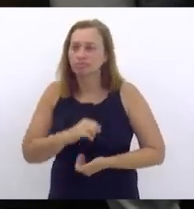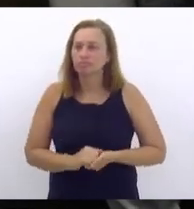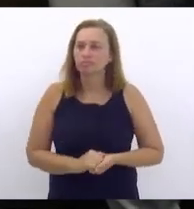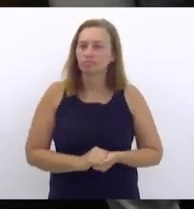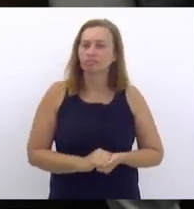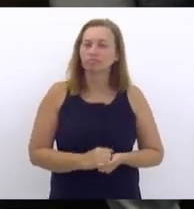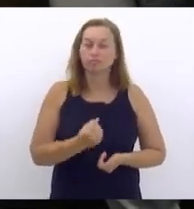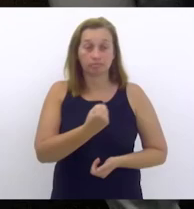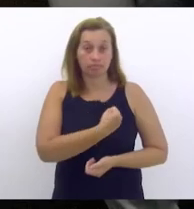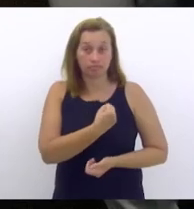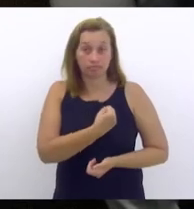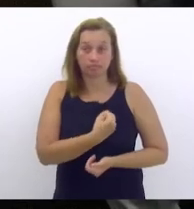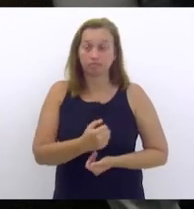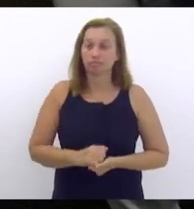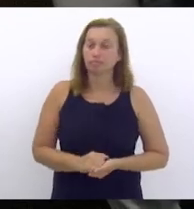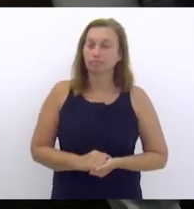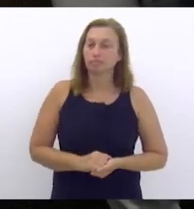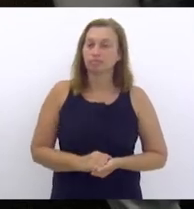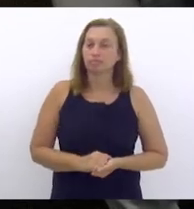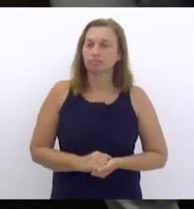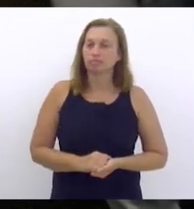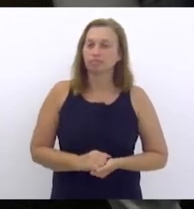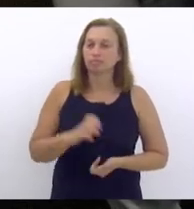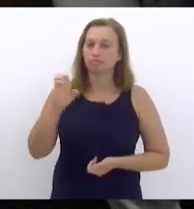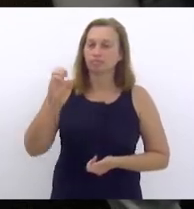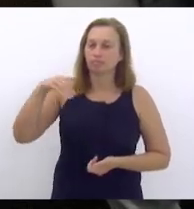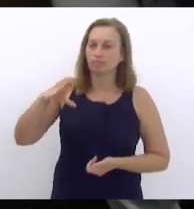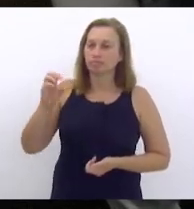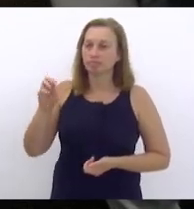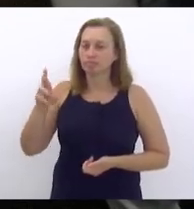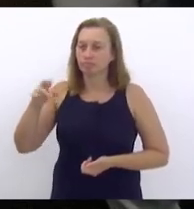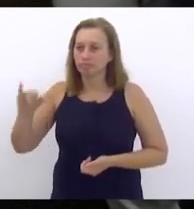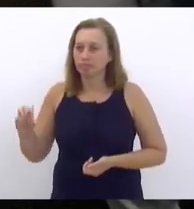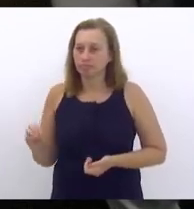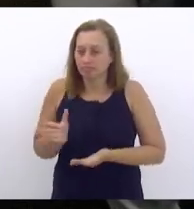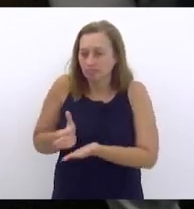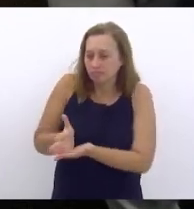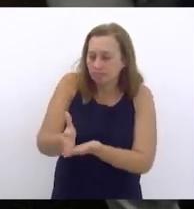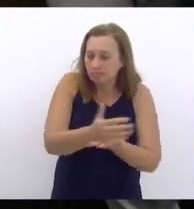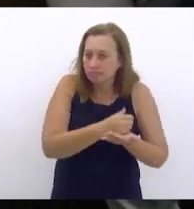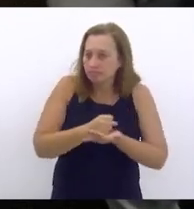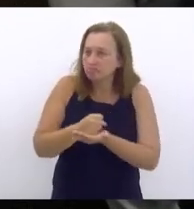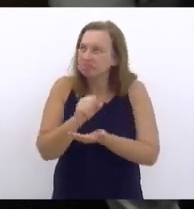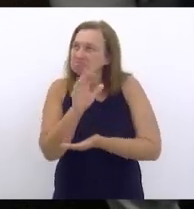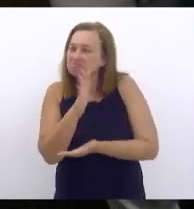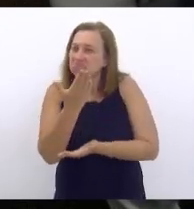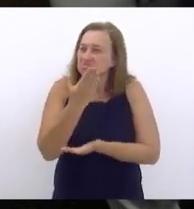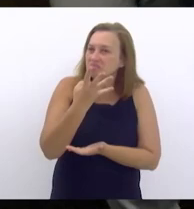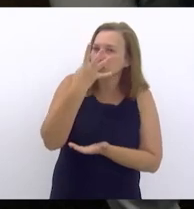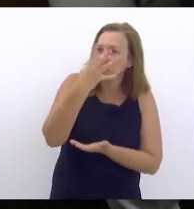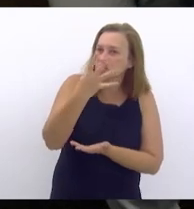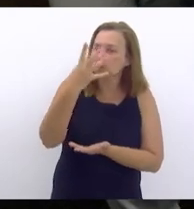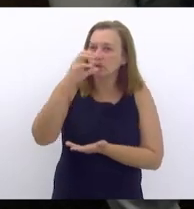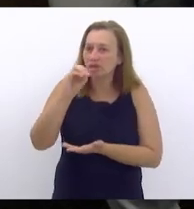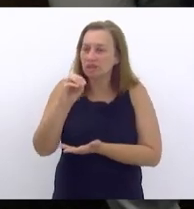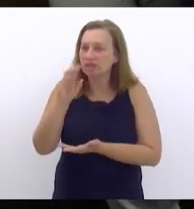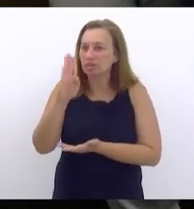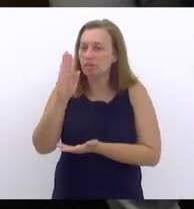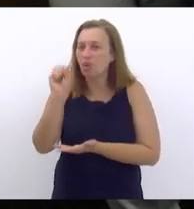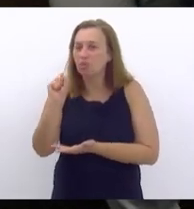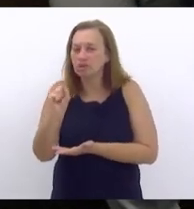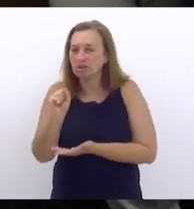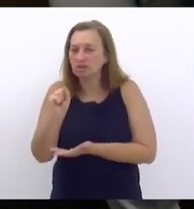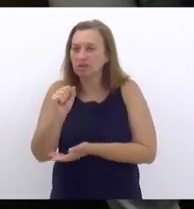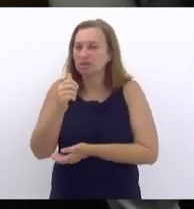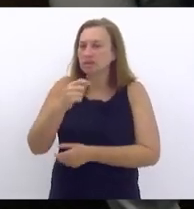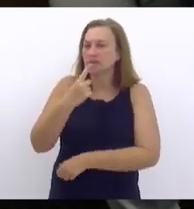em números, o Hemorrio costumava coletar, em média, 40 bolsas de